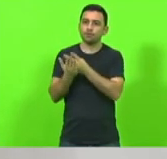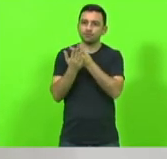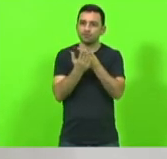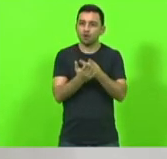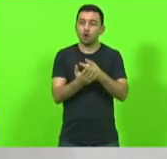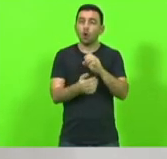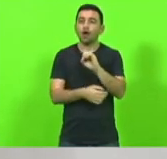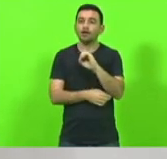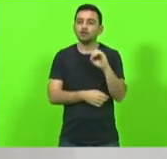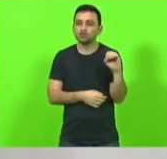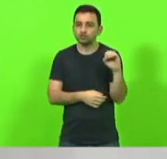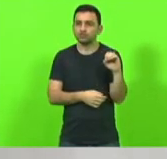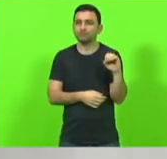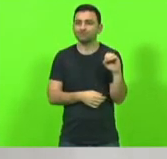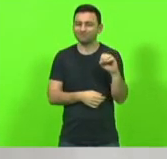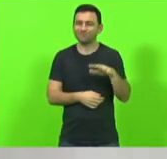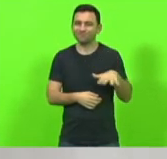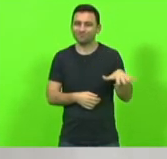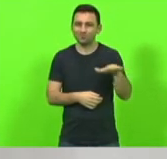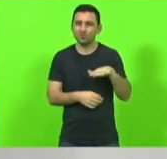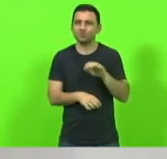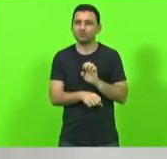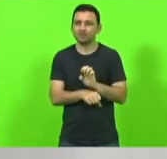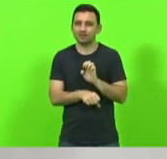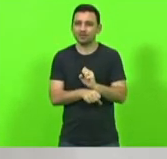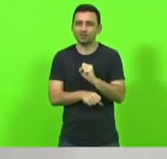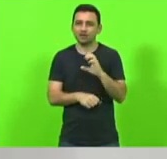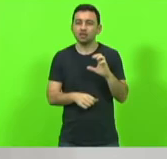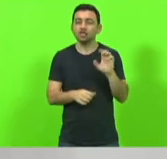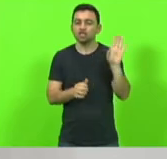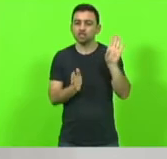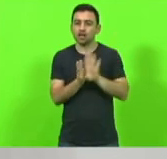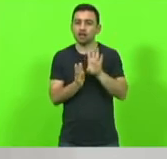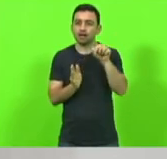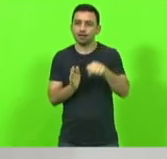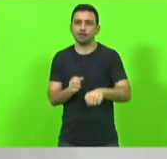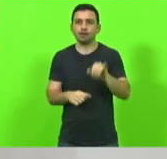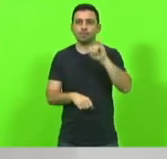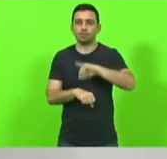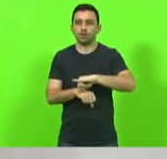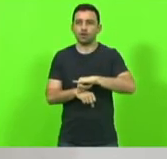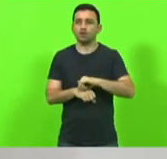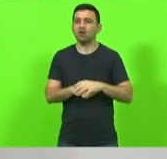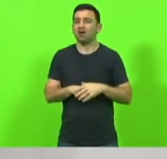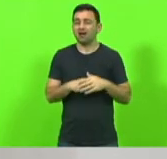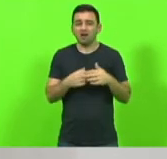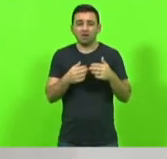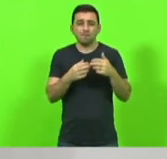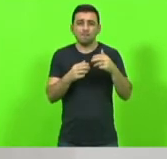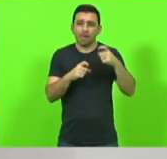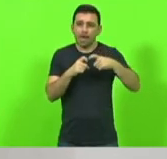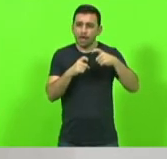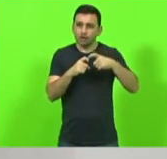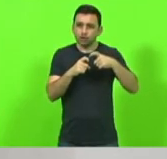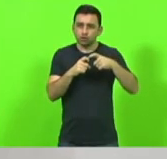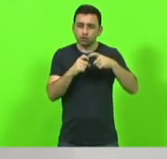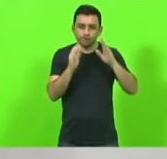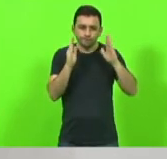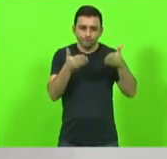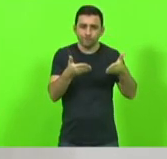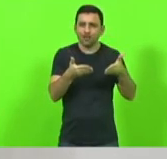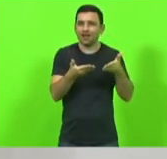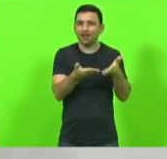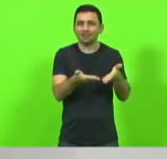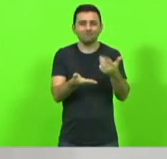do meio-oeste do estado para a capital. Especialidades que lá não tem e que aqui precisam